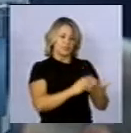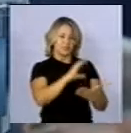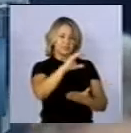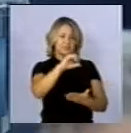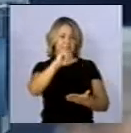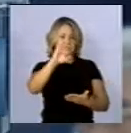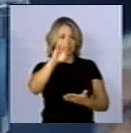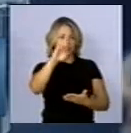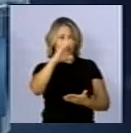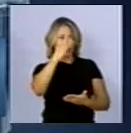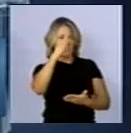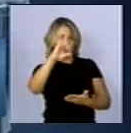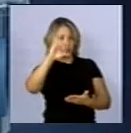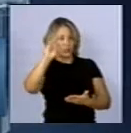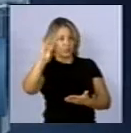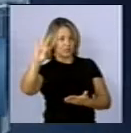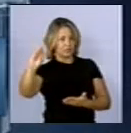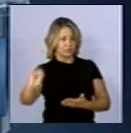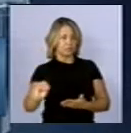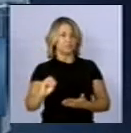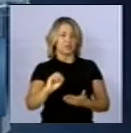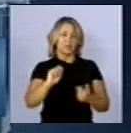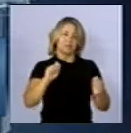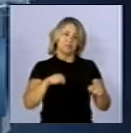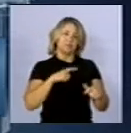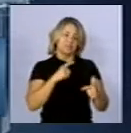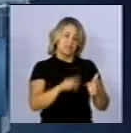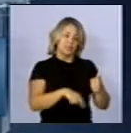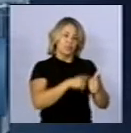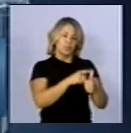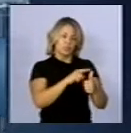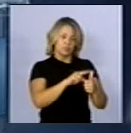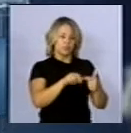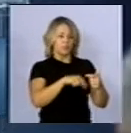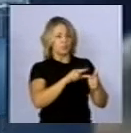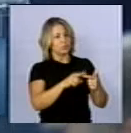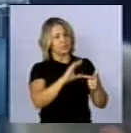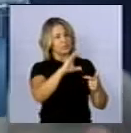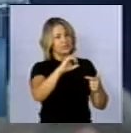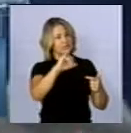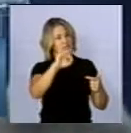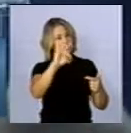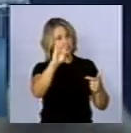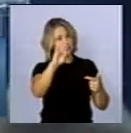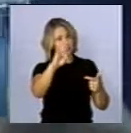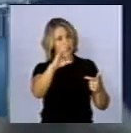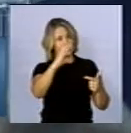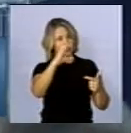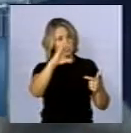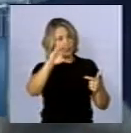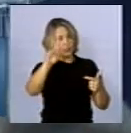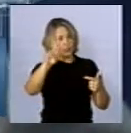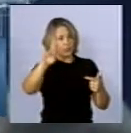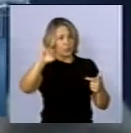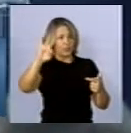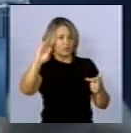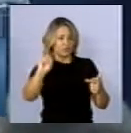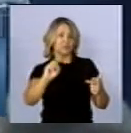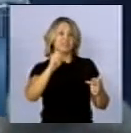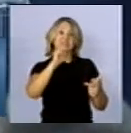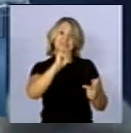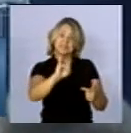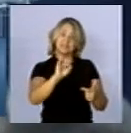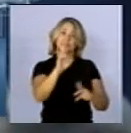ilustra um e dois exido de um circuito uma estrutura de dois circuitos a utilização por exemplo de quatro circuitos onde você